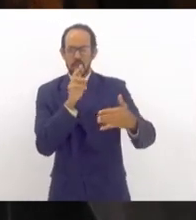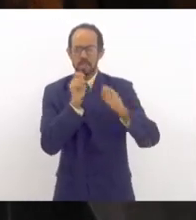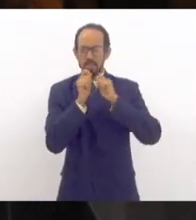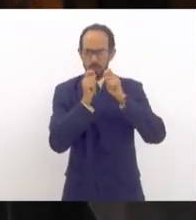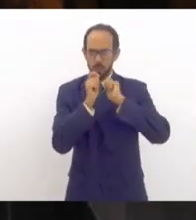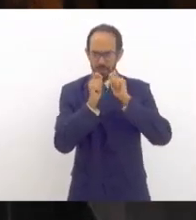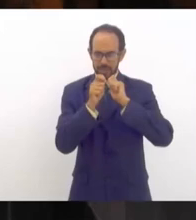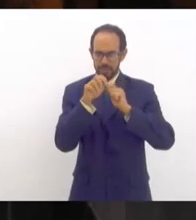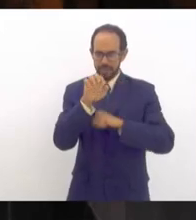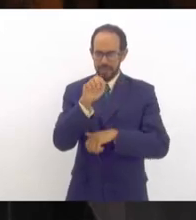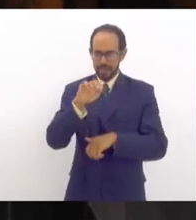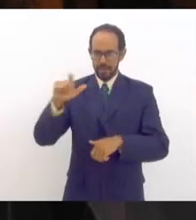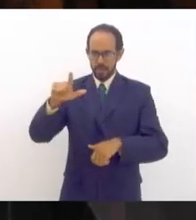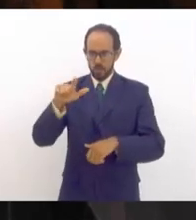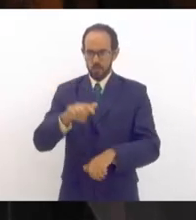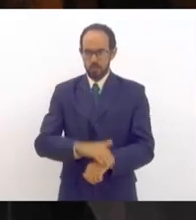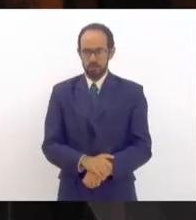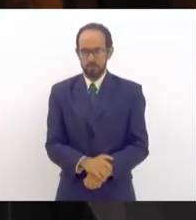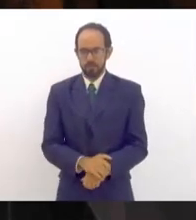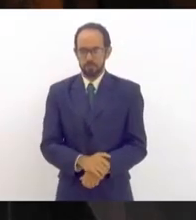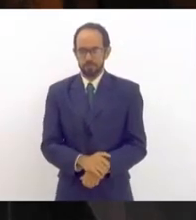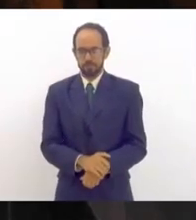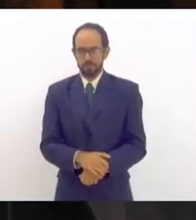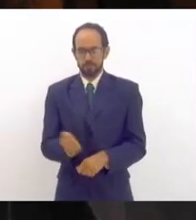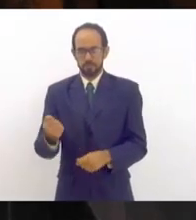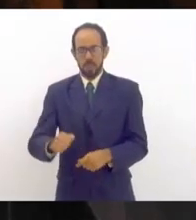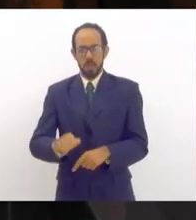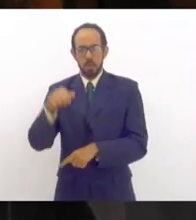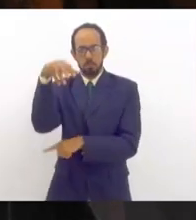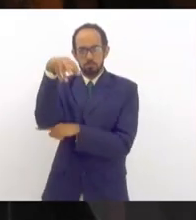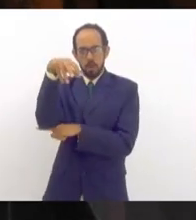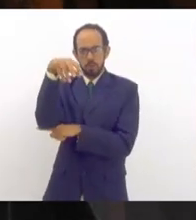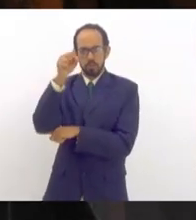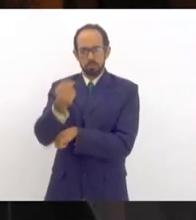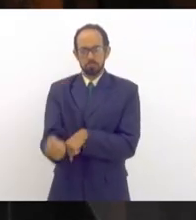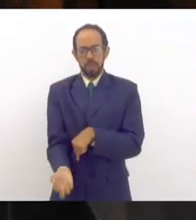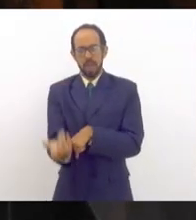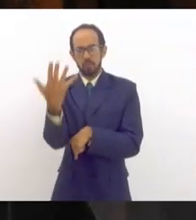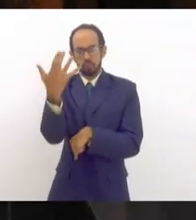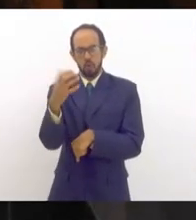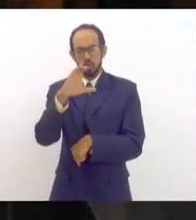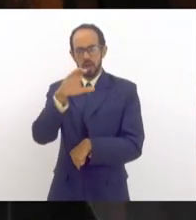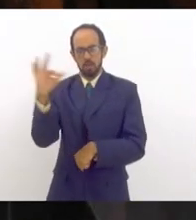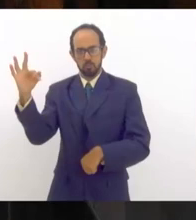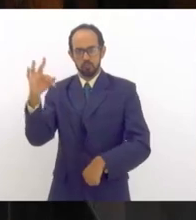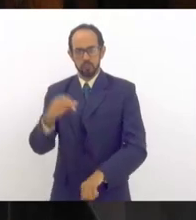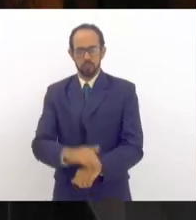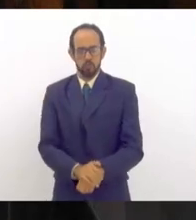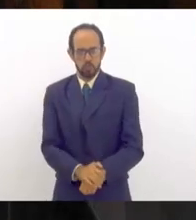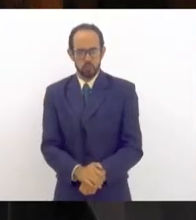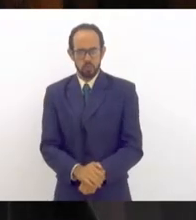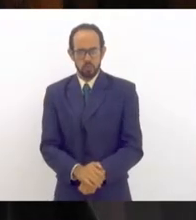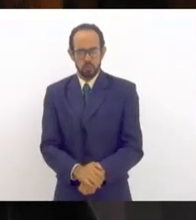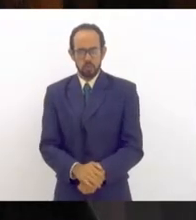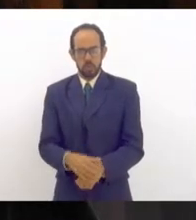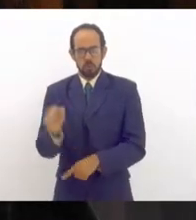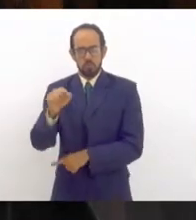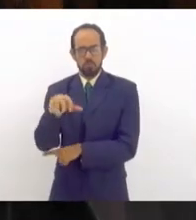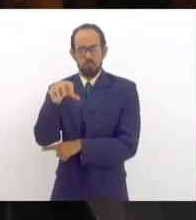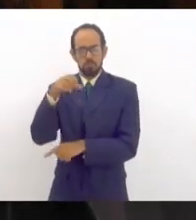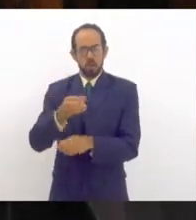enel é pode pega fogo e deixa moradores sem luz em Cabo Frio post de rede elétrica pega fogo